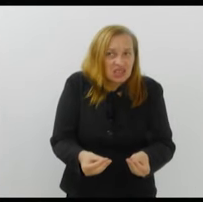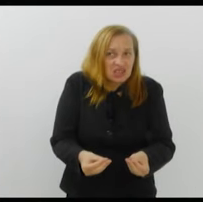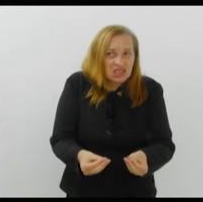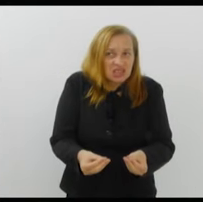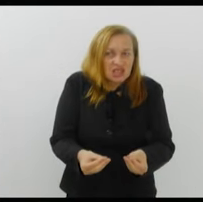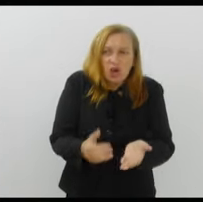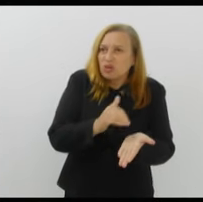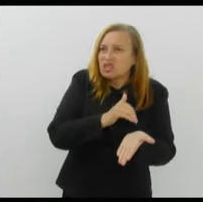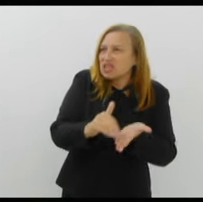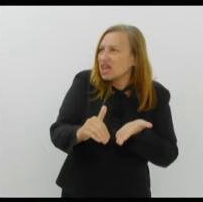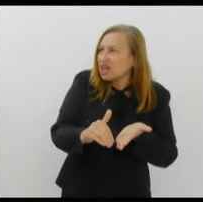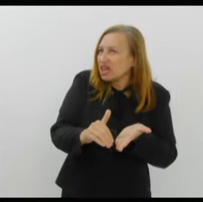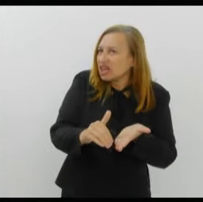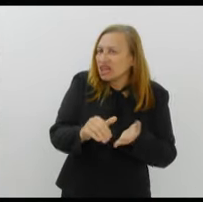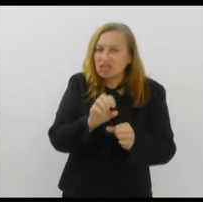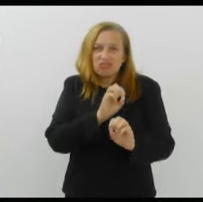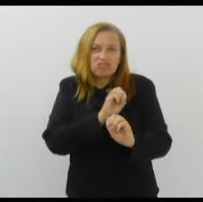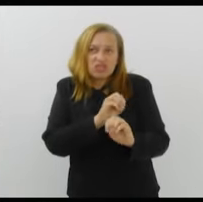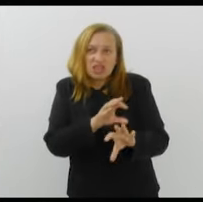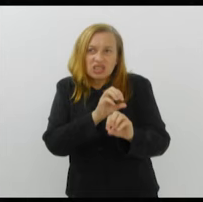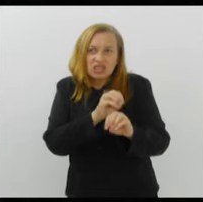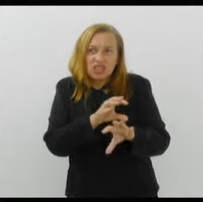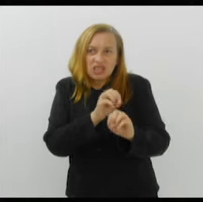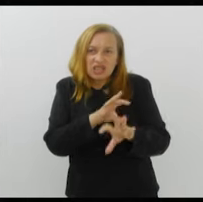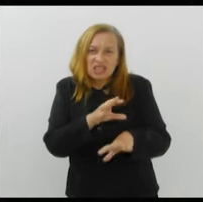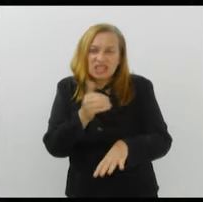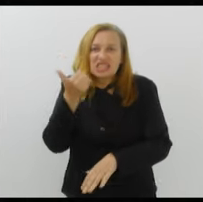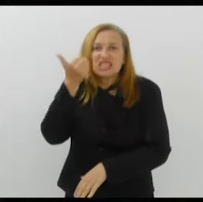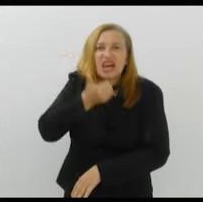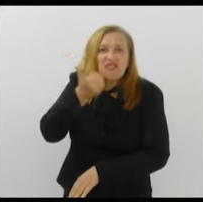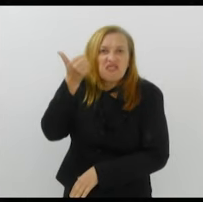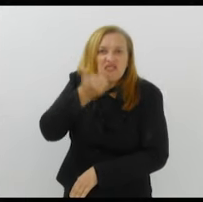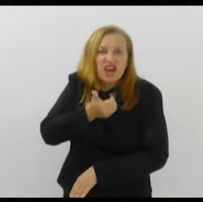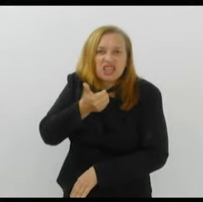um secretário de educação calhorda,